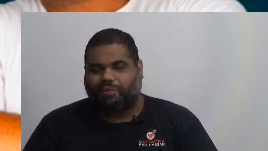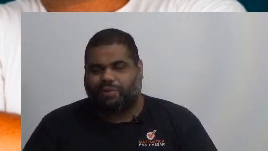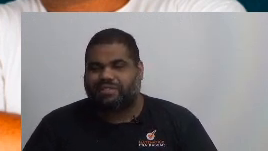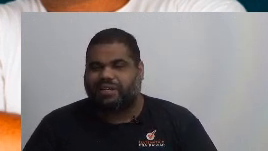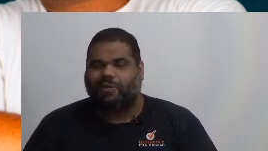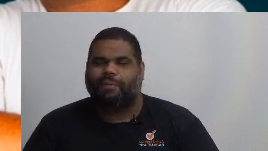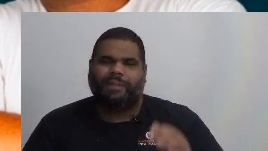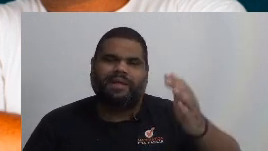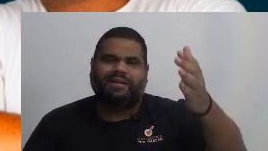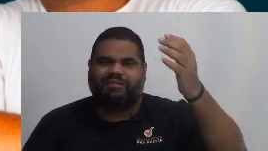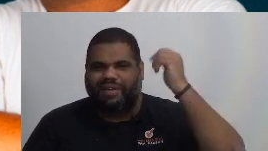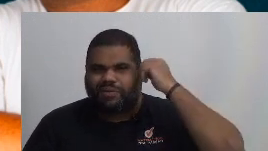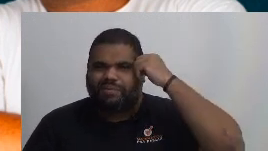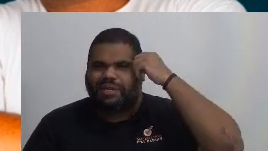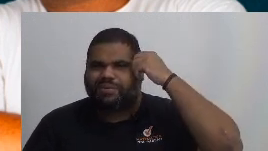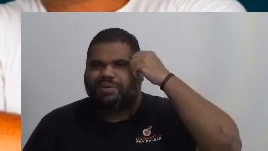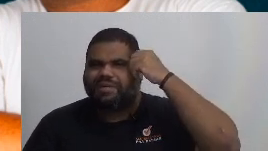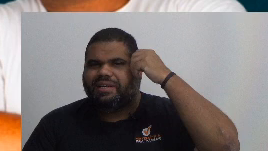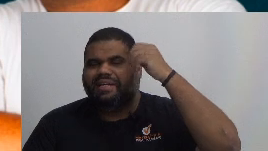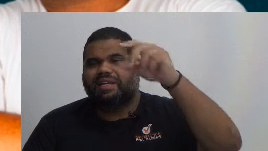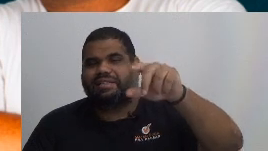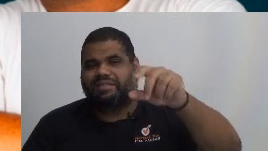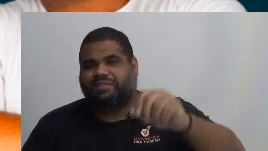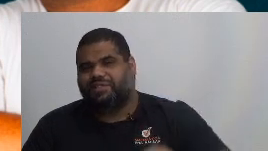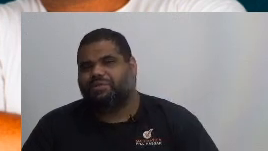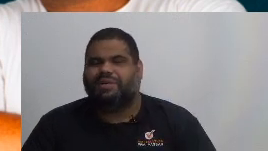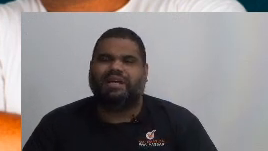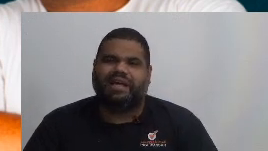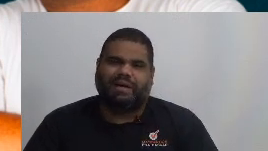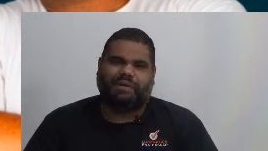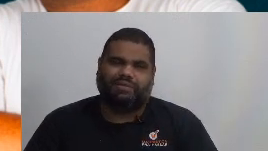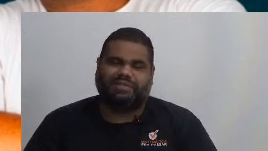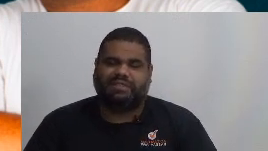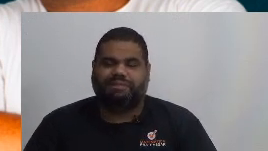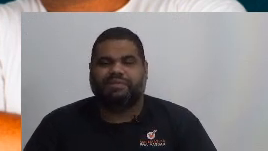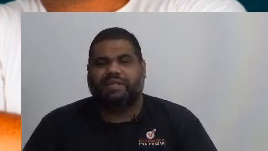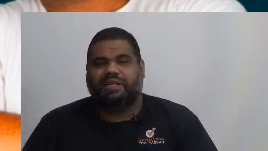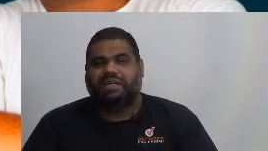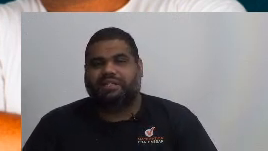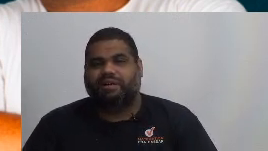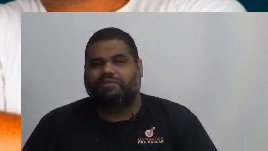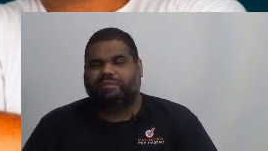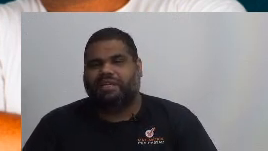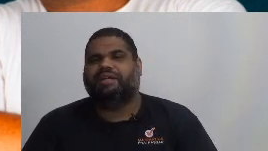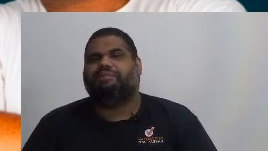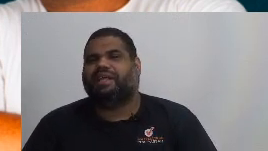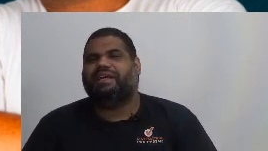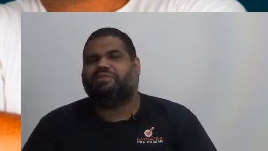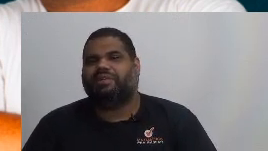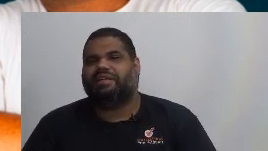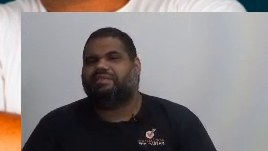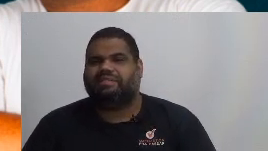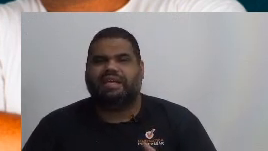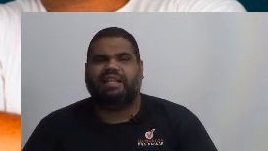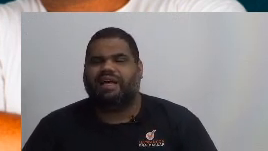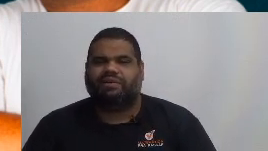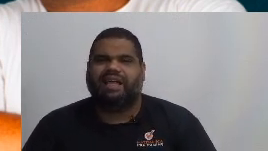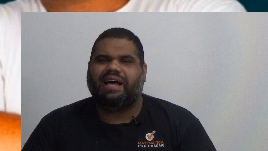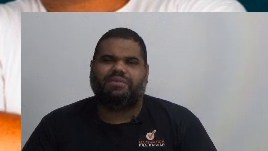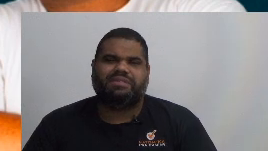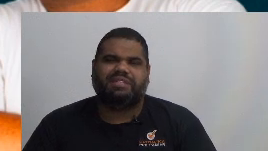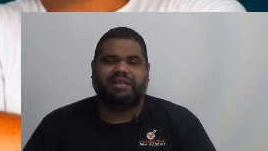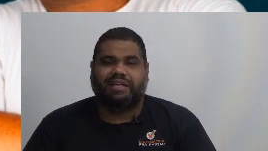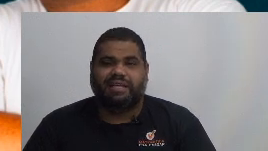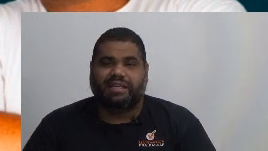razão e proporção, vem comigo que esse vídeo é para você. Então família, é isso aí, sem